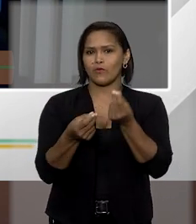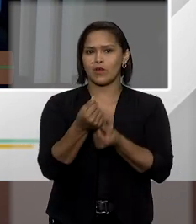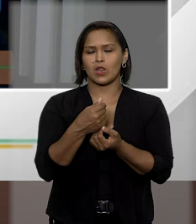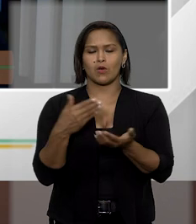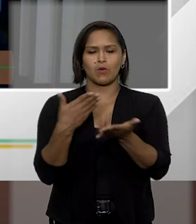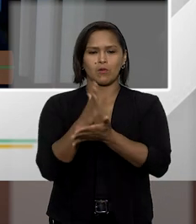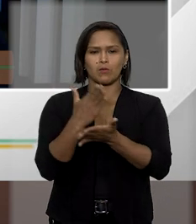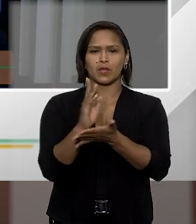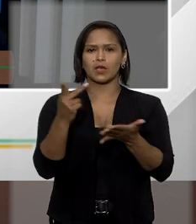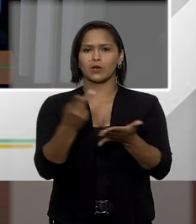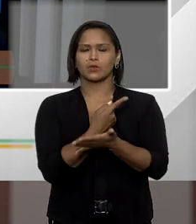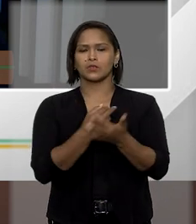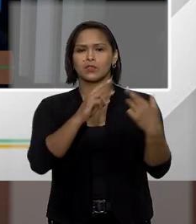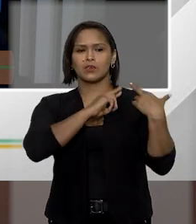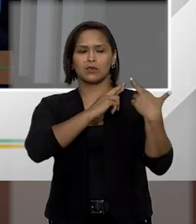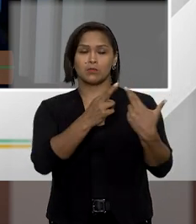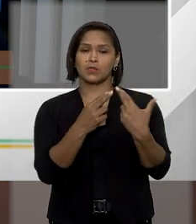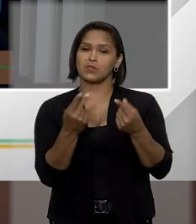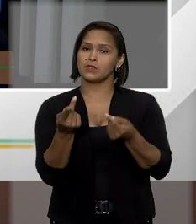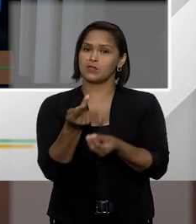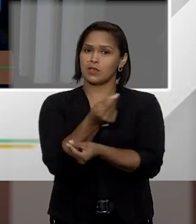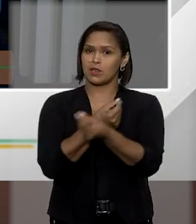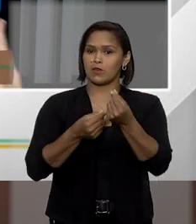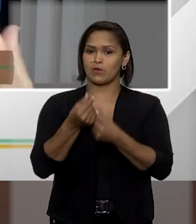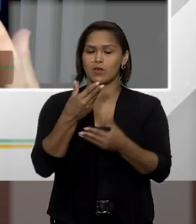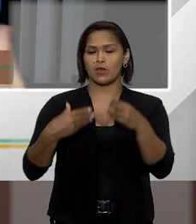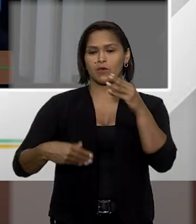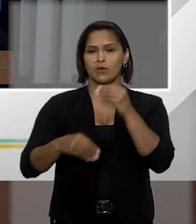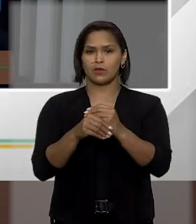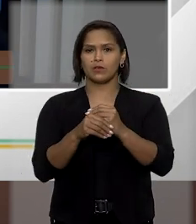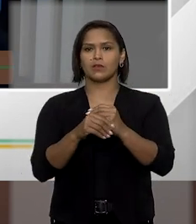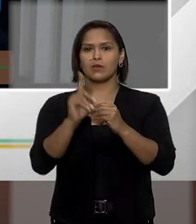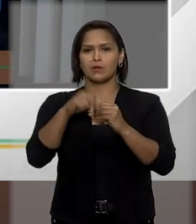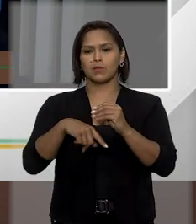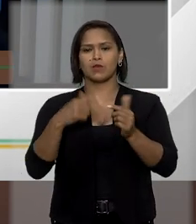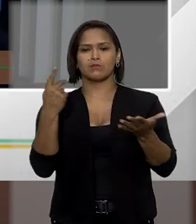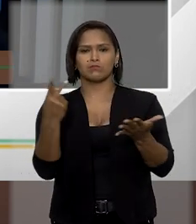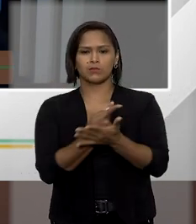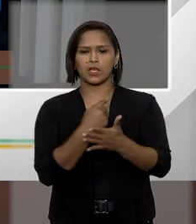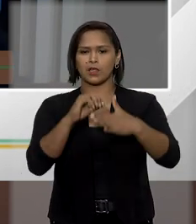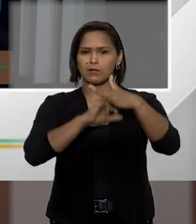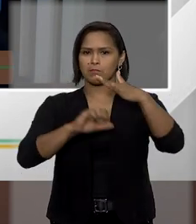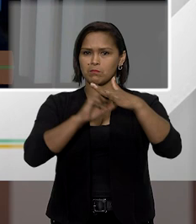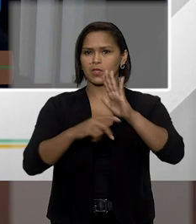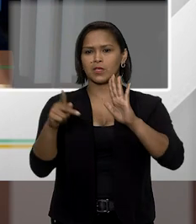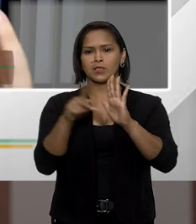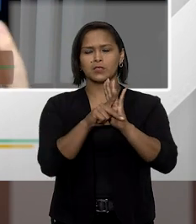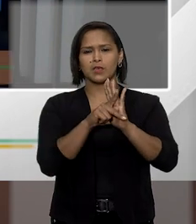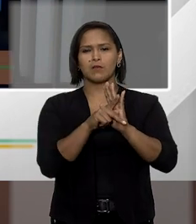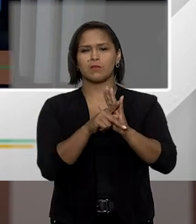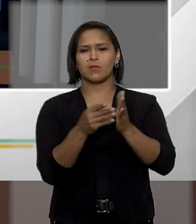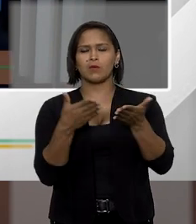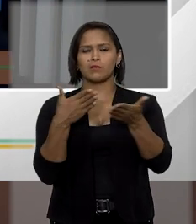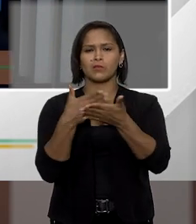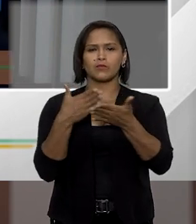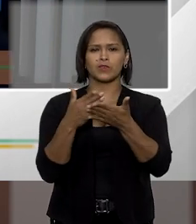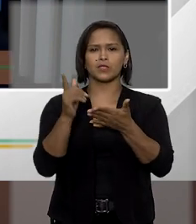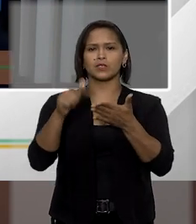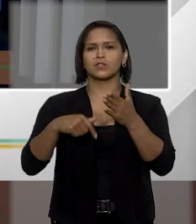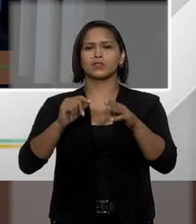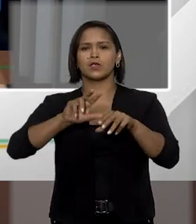sua implementação, que representaria uma espécie de incremento para o funcionamento de empresas e a própria inviabilidade